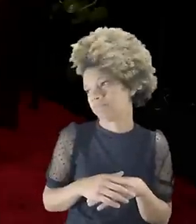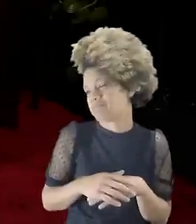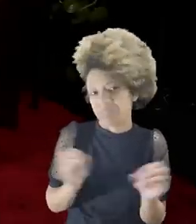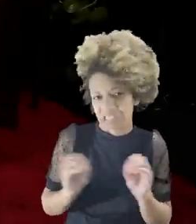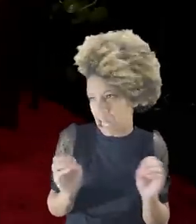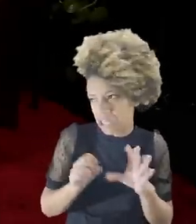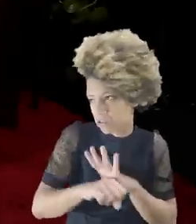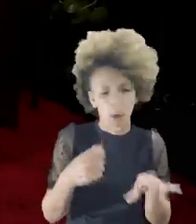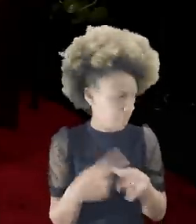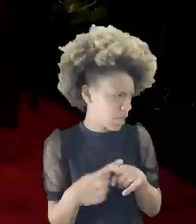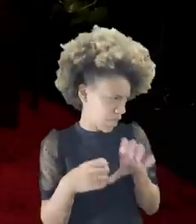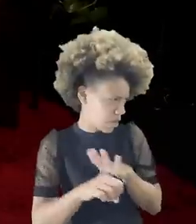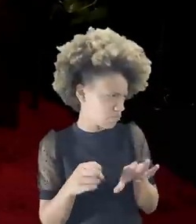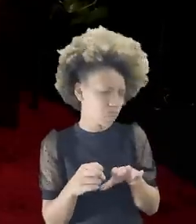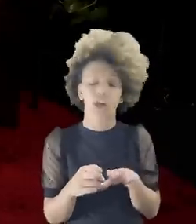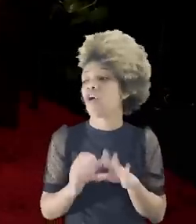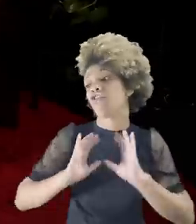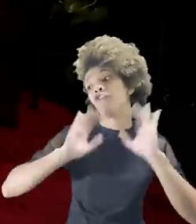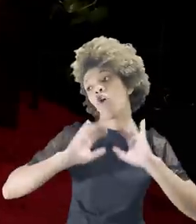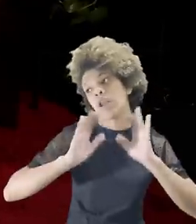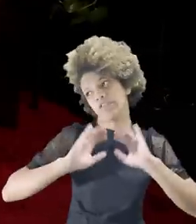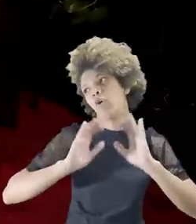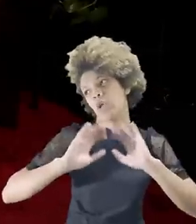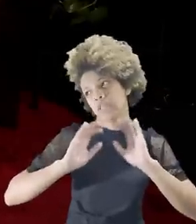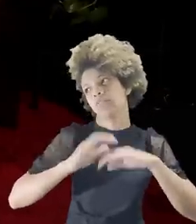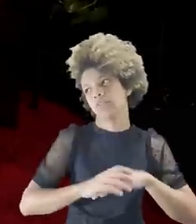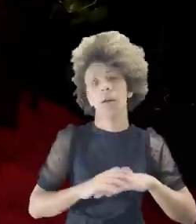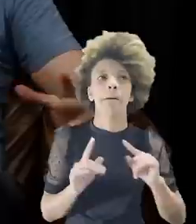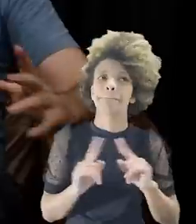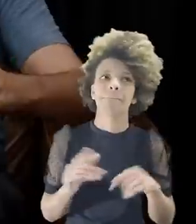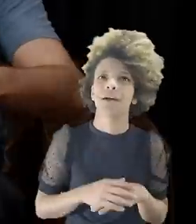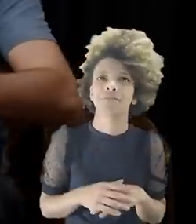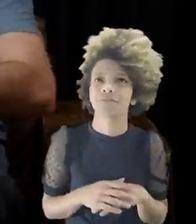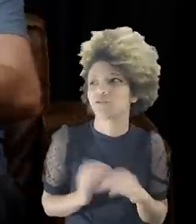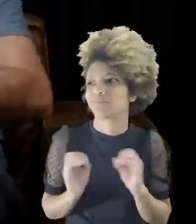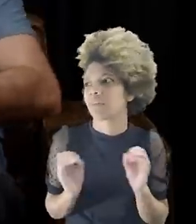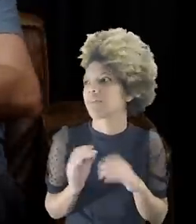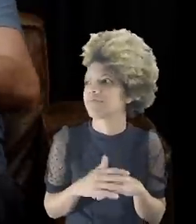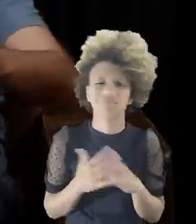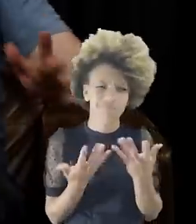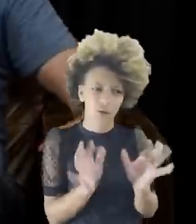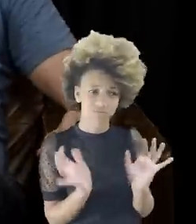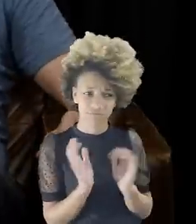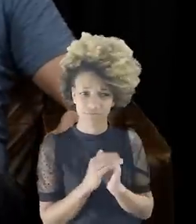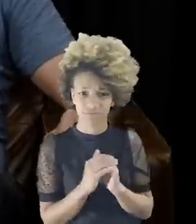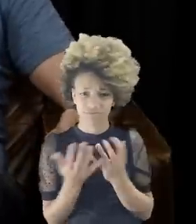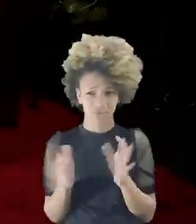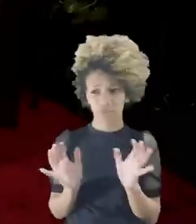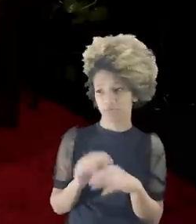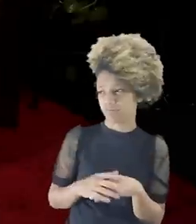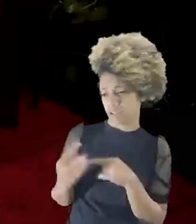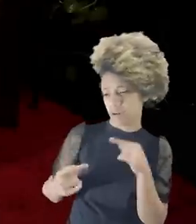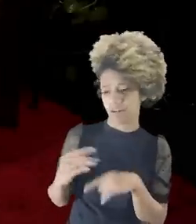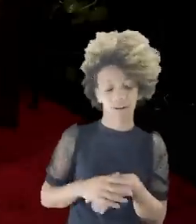jogo comigo nenhum jogo que ela joga também né Ela jogou Ela jogou né mas ela nem fala vamos jogar não não joga